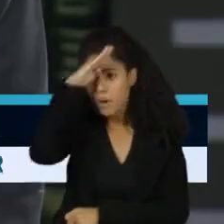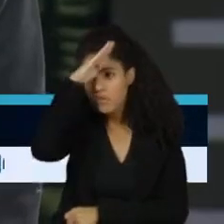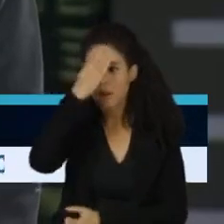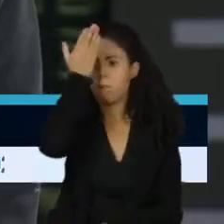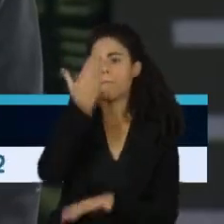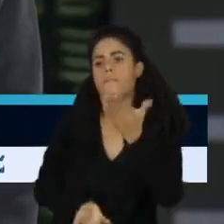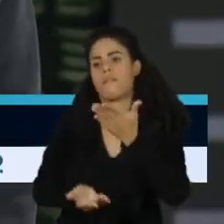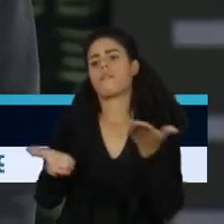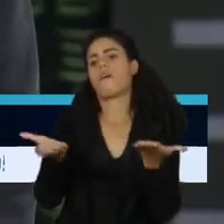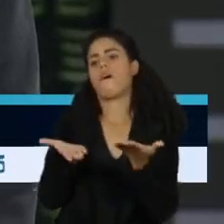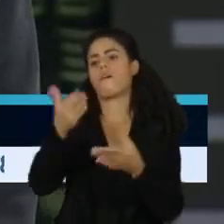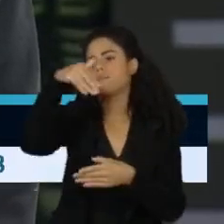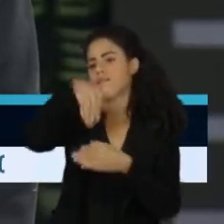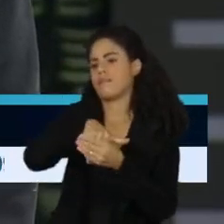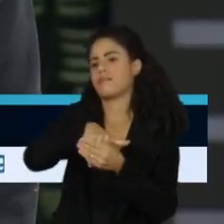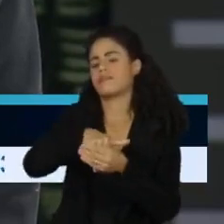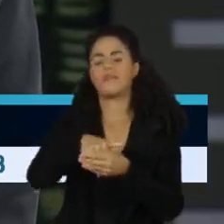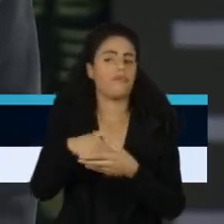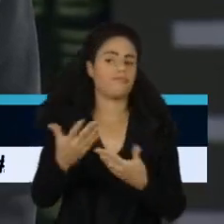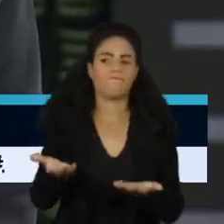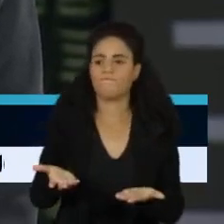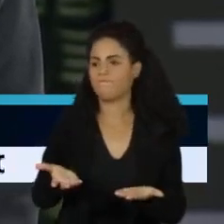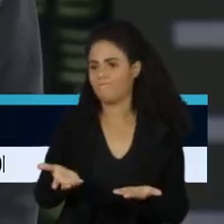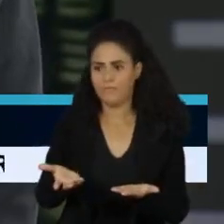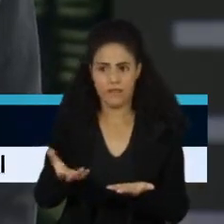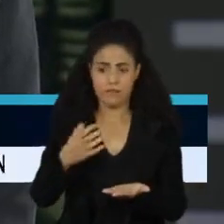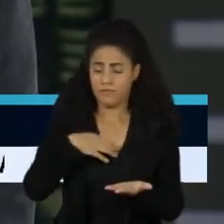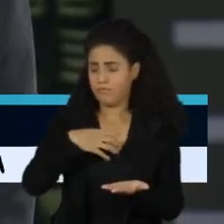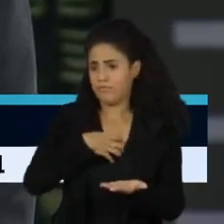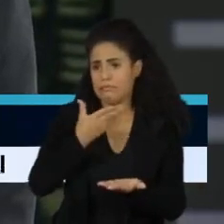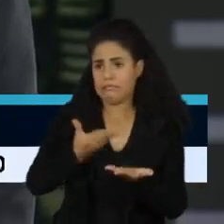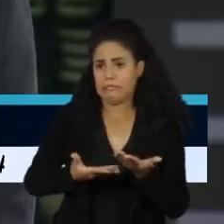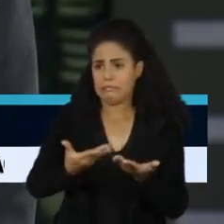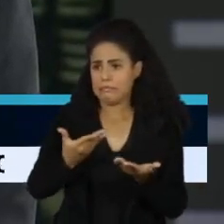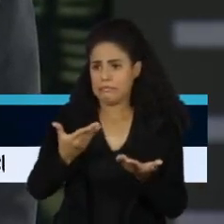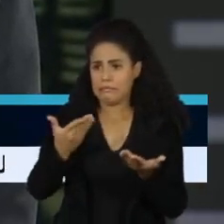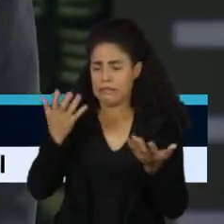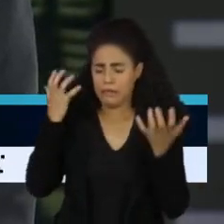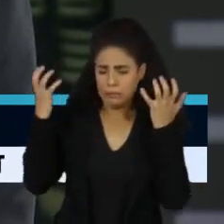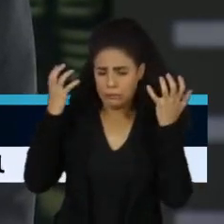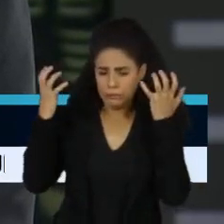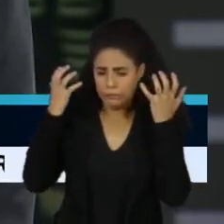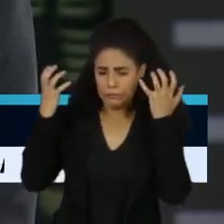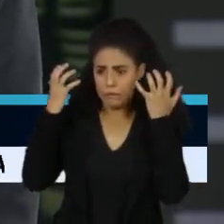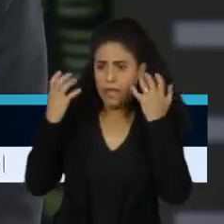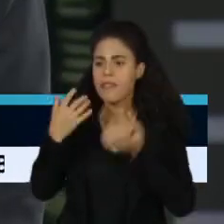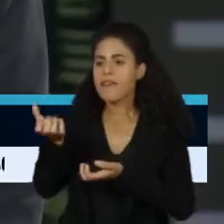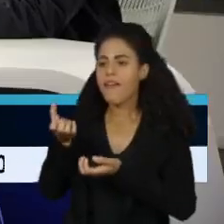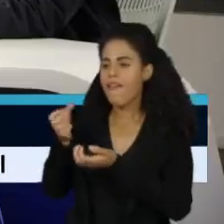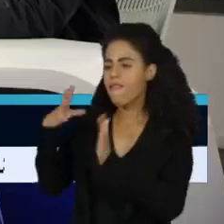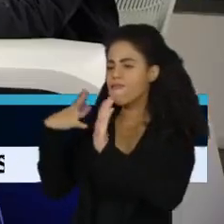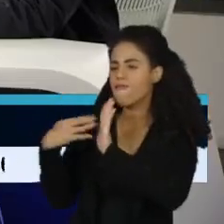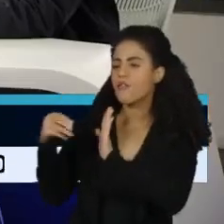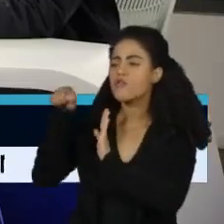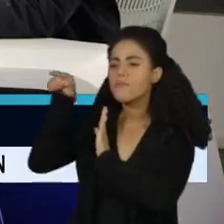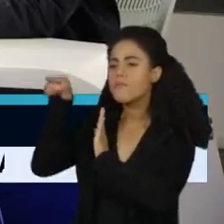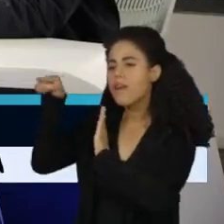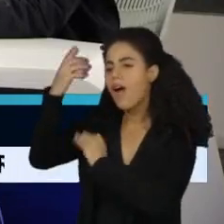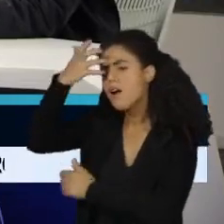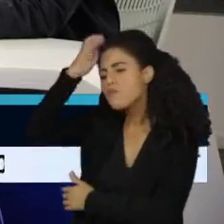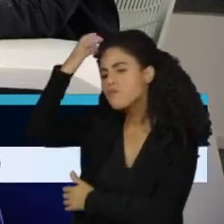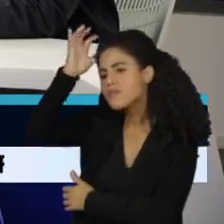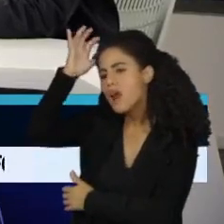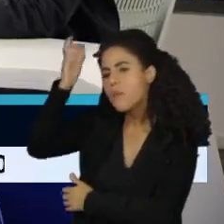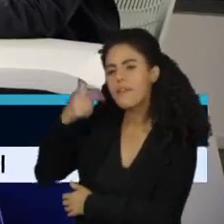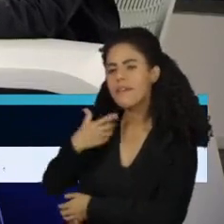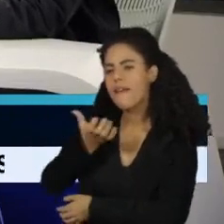que essa manobra dele, na verdade, é uma imitação do Trump. Ele tem alguma ilusão de